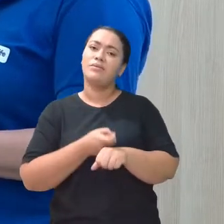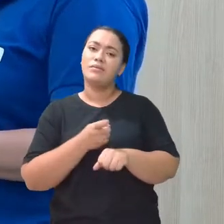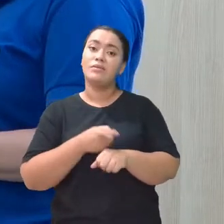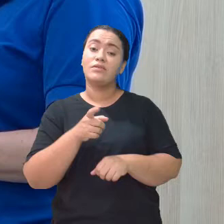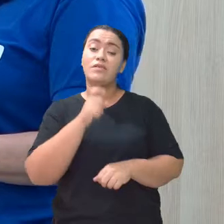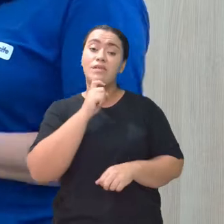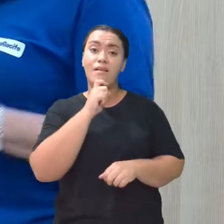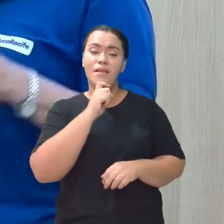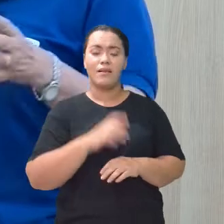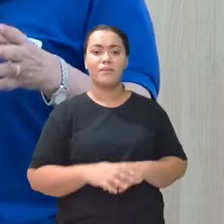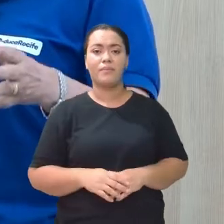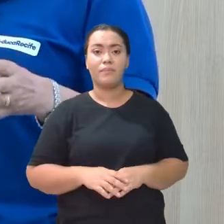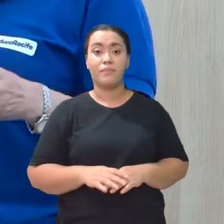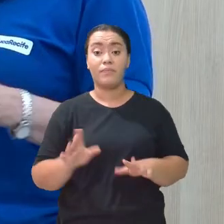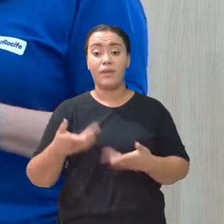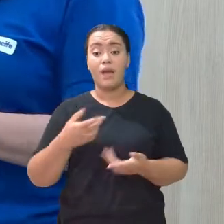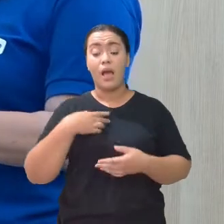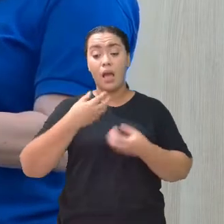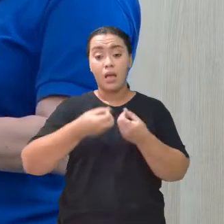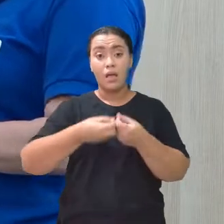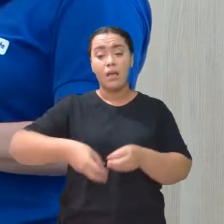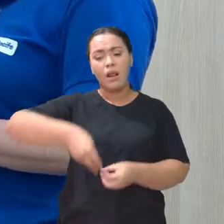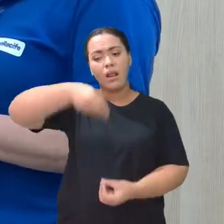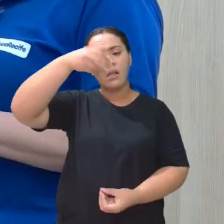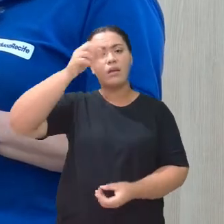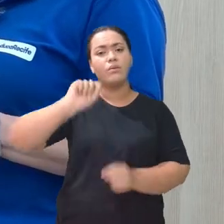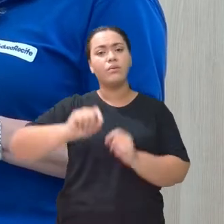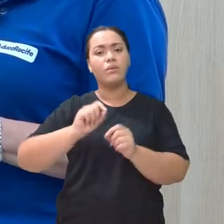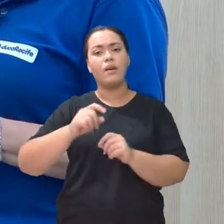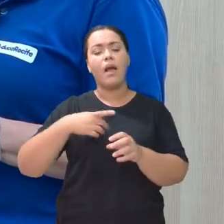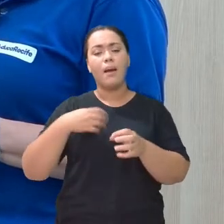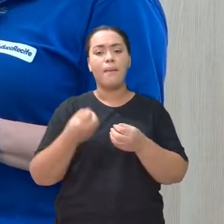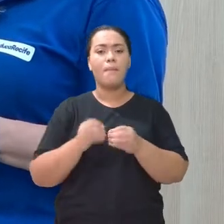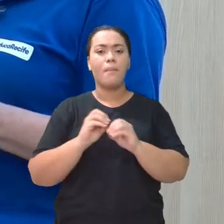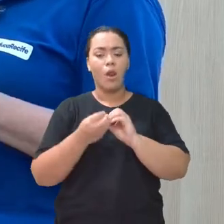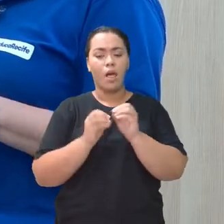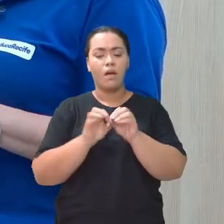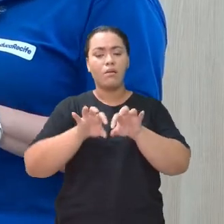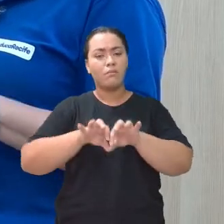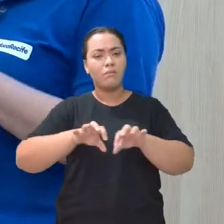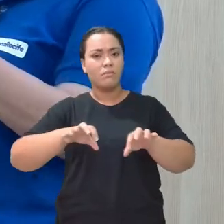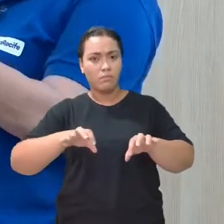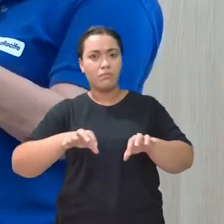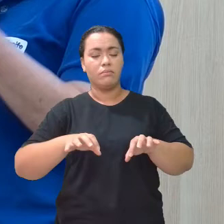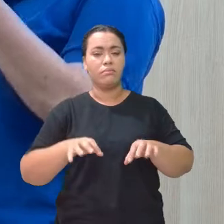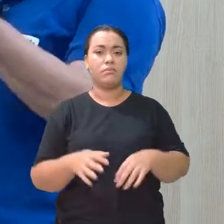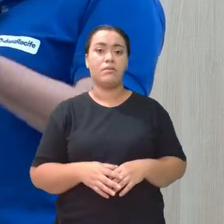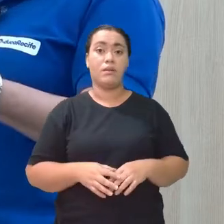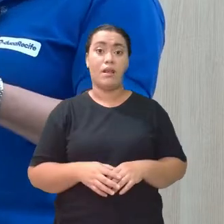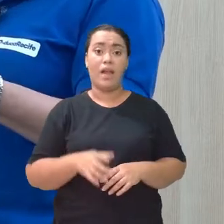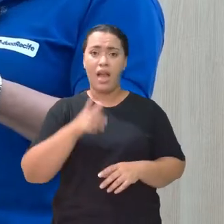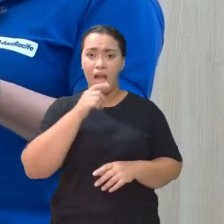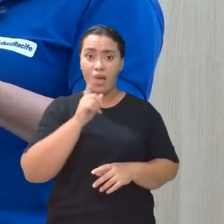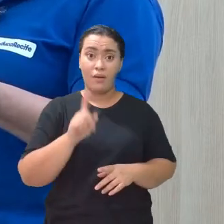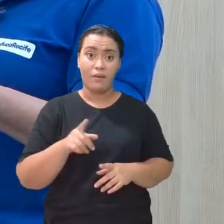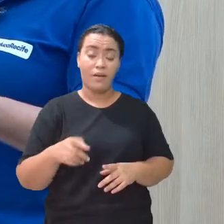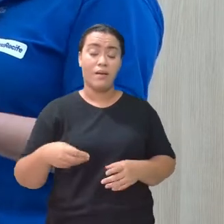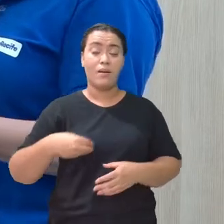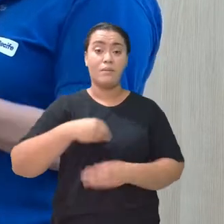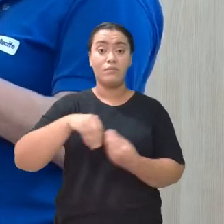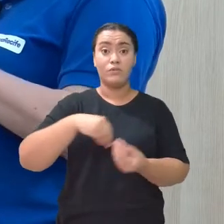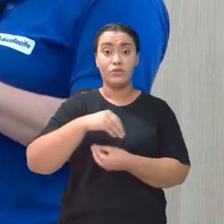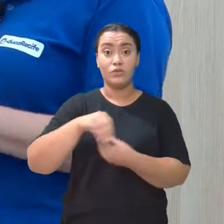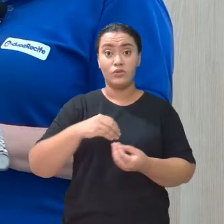no estado sólido. No estado líquido, essas moléculas já se afastam um pouco. Por isso, quando a gente diz que a água é um solvente